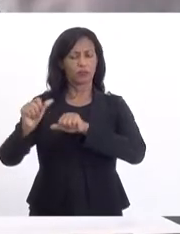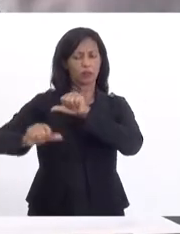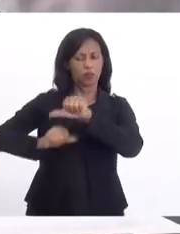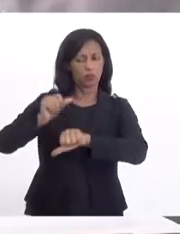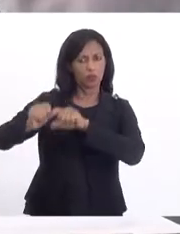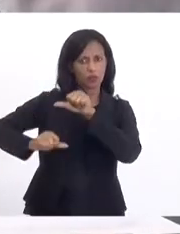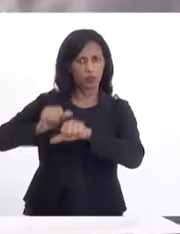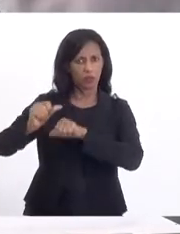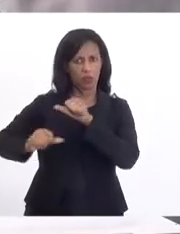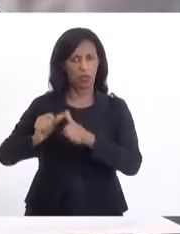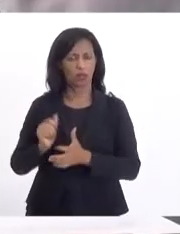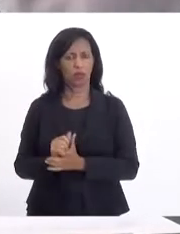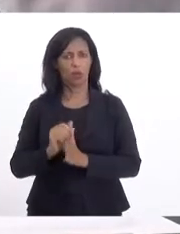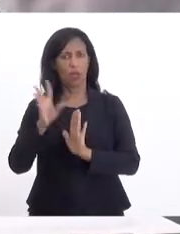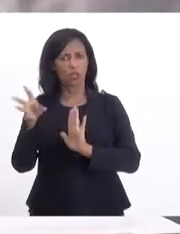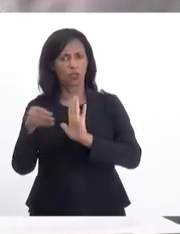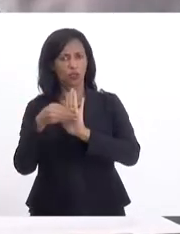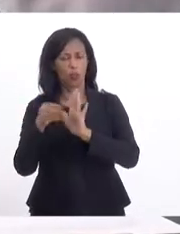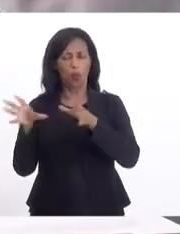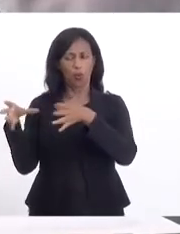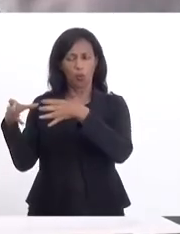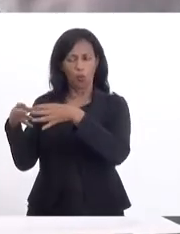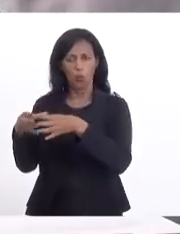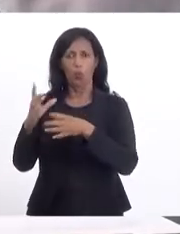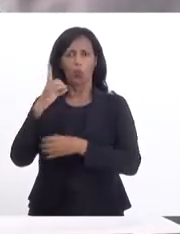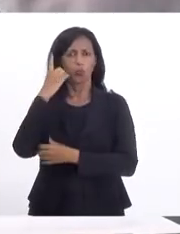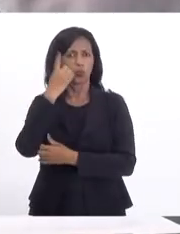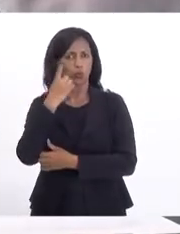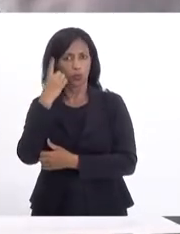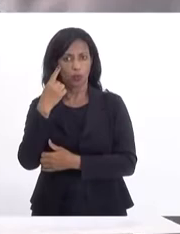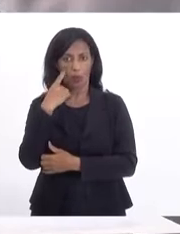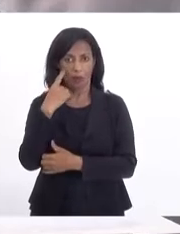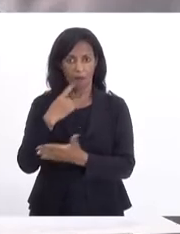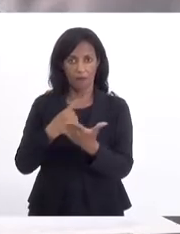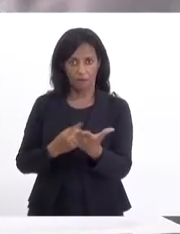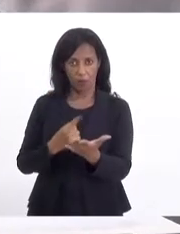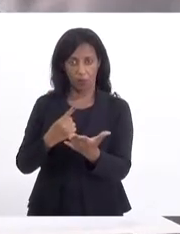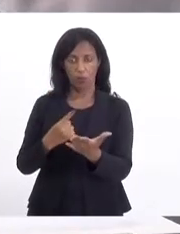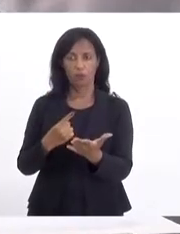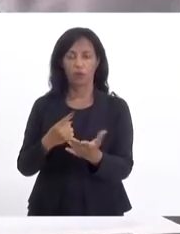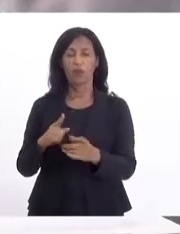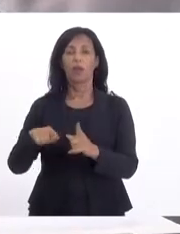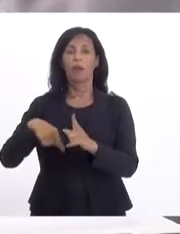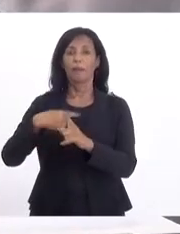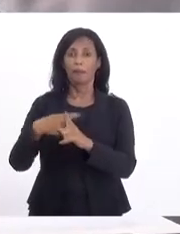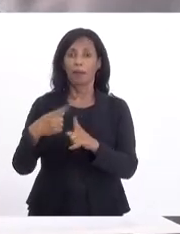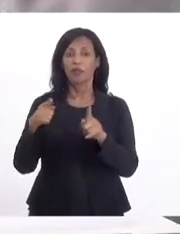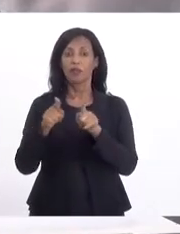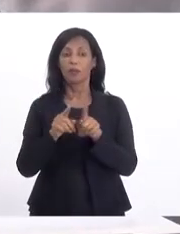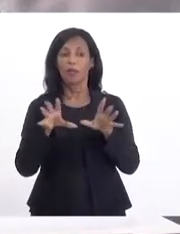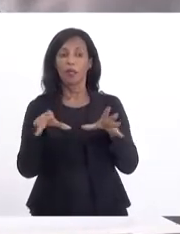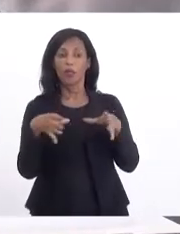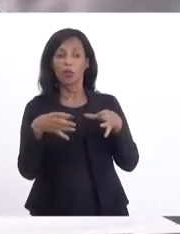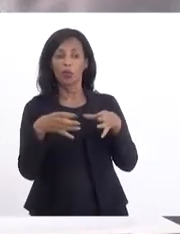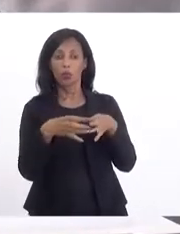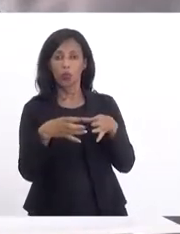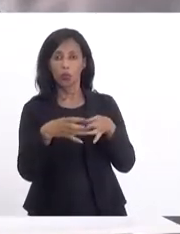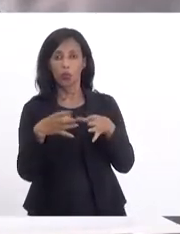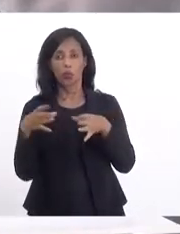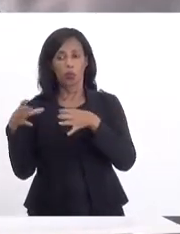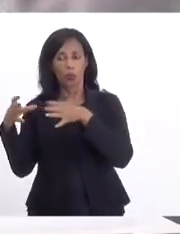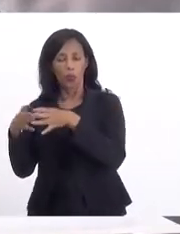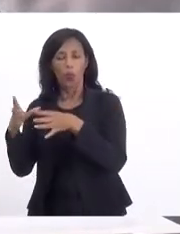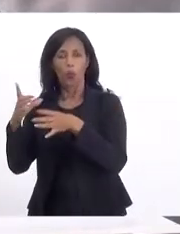modificações, a gente bota no grupo dos deputados, viu, Orlando? Bota no grupo dos deputados, para os deputados